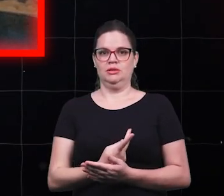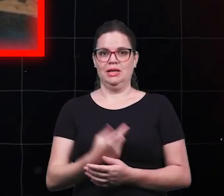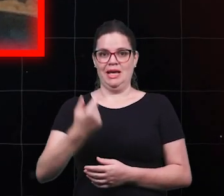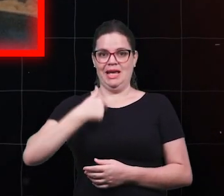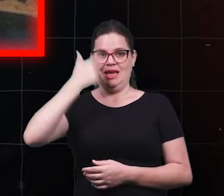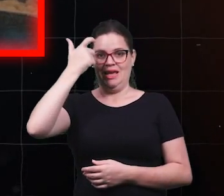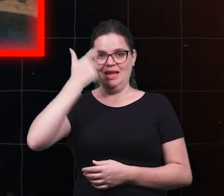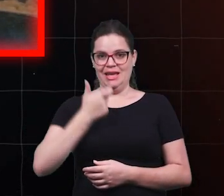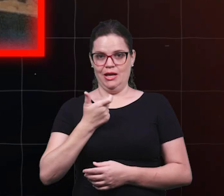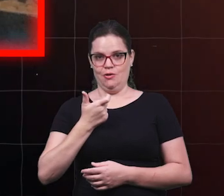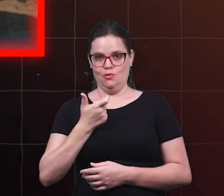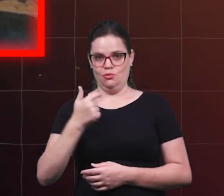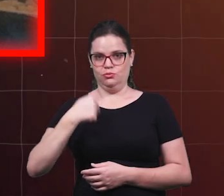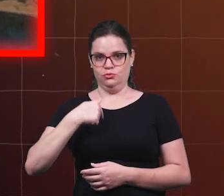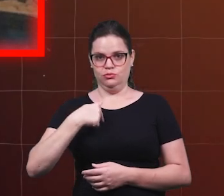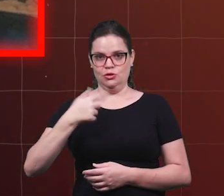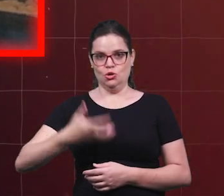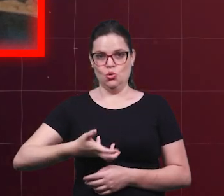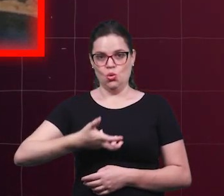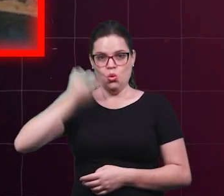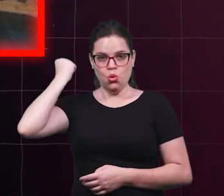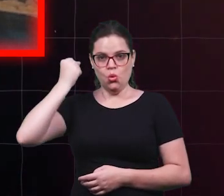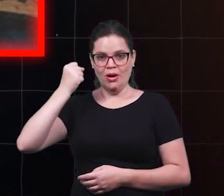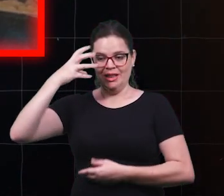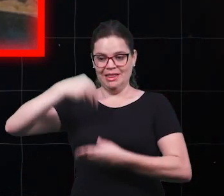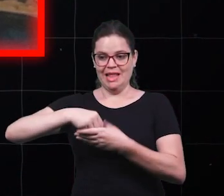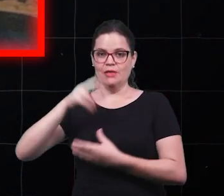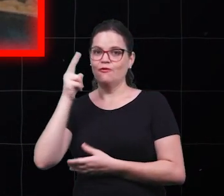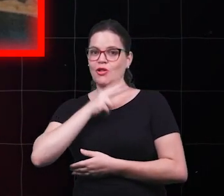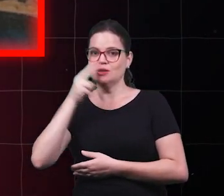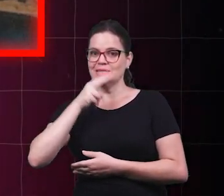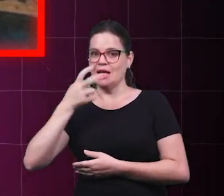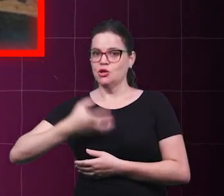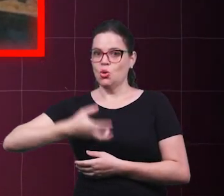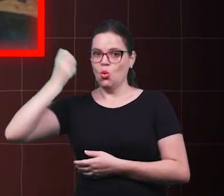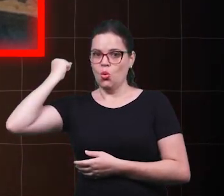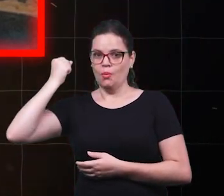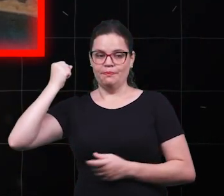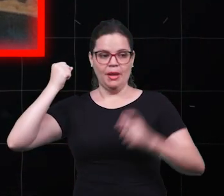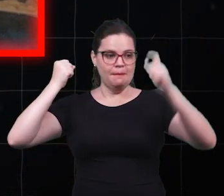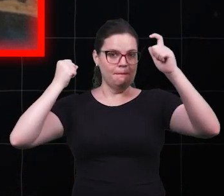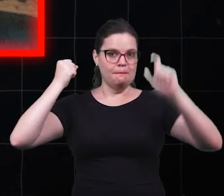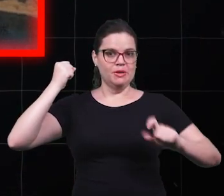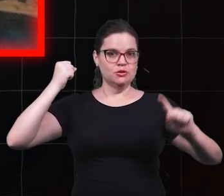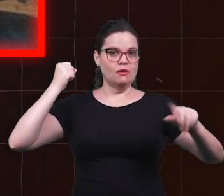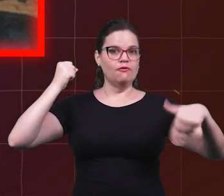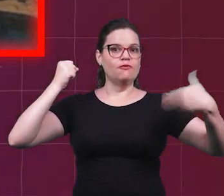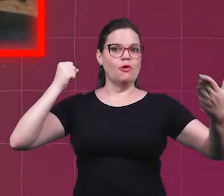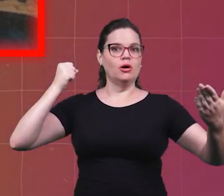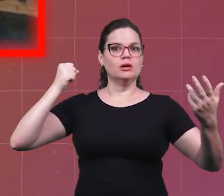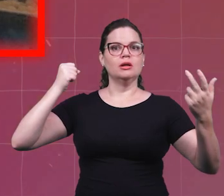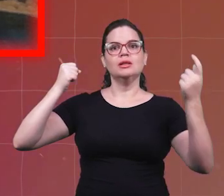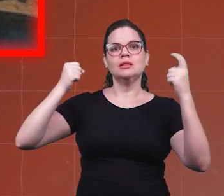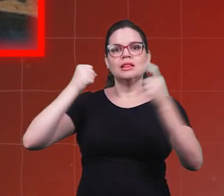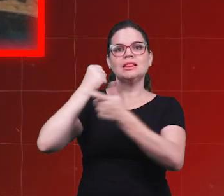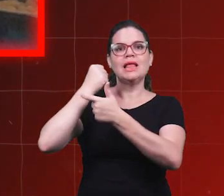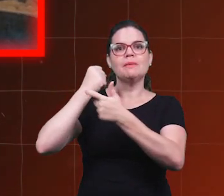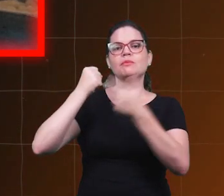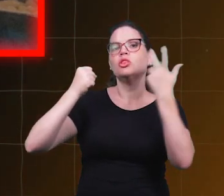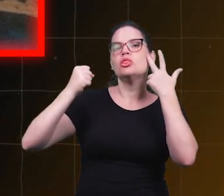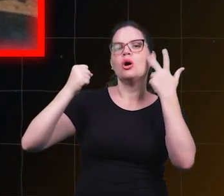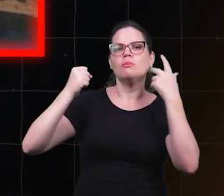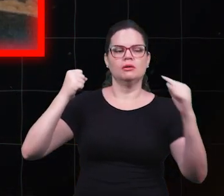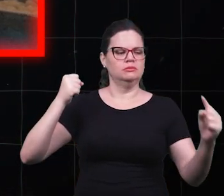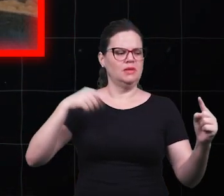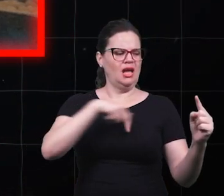vai passar mais rápido para elas. Isso é um efeito da teoria da relatividade de Einstein, que mostra o quê? Que